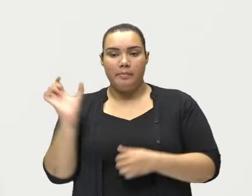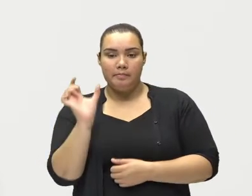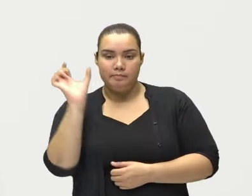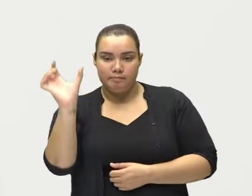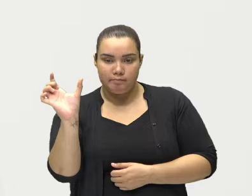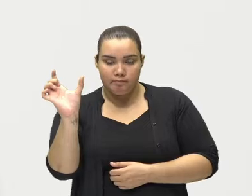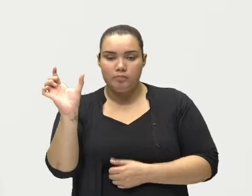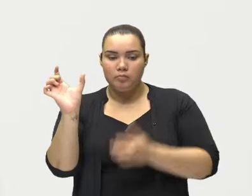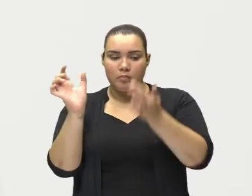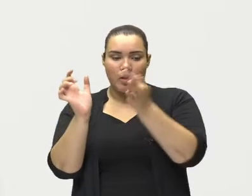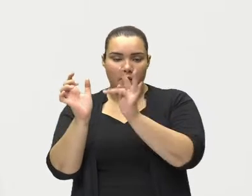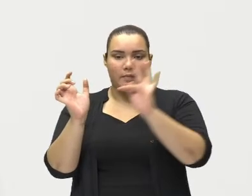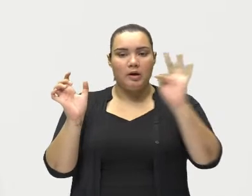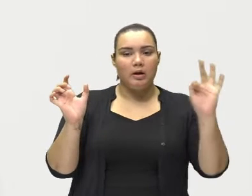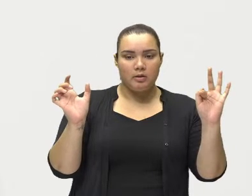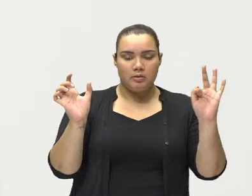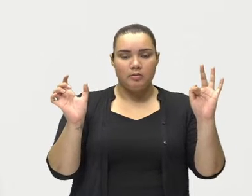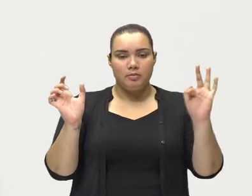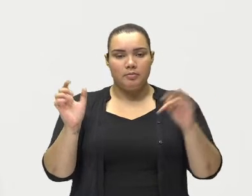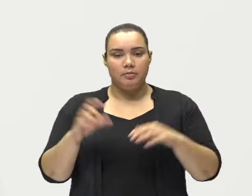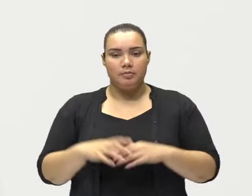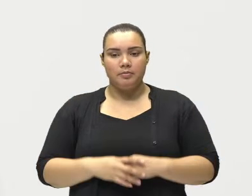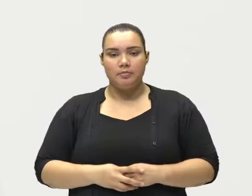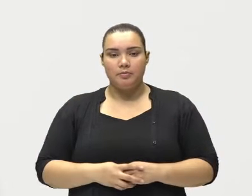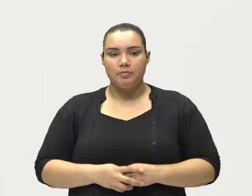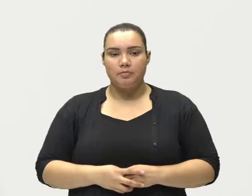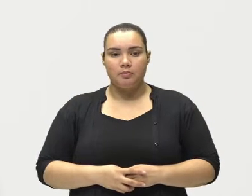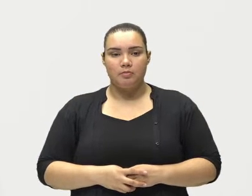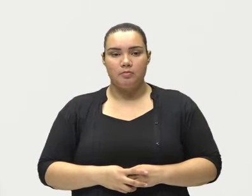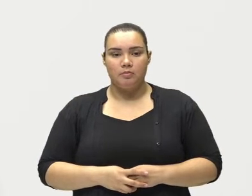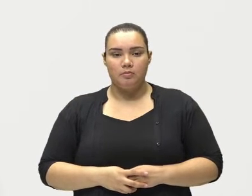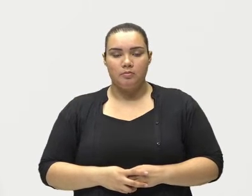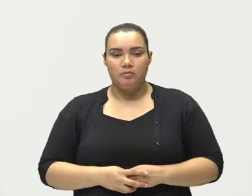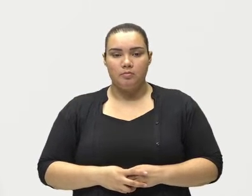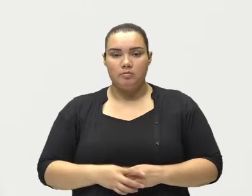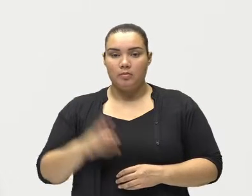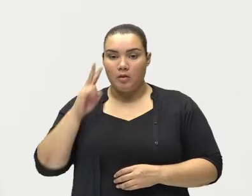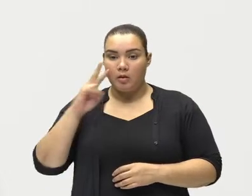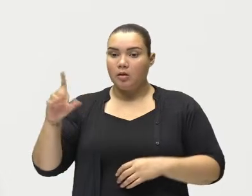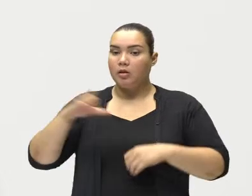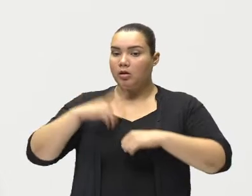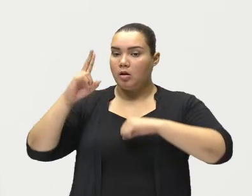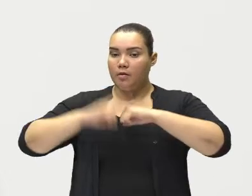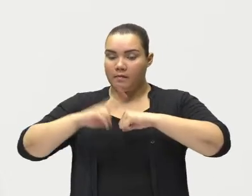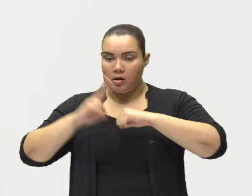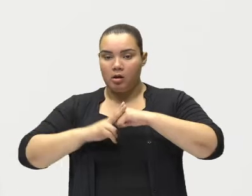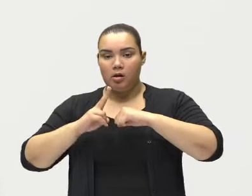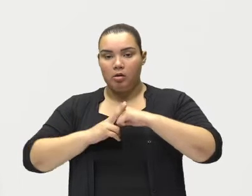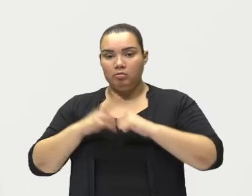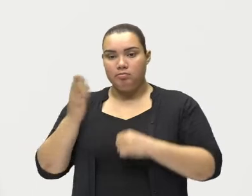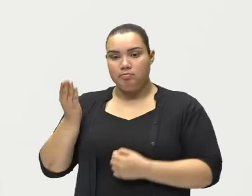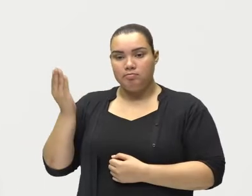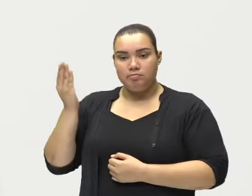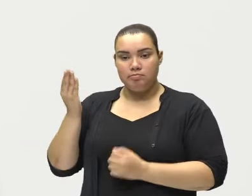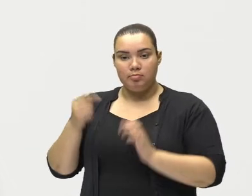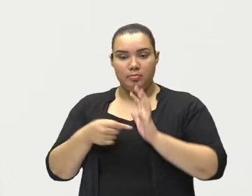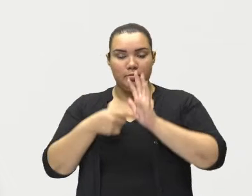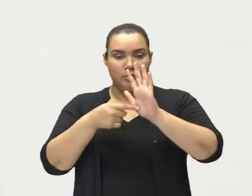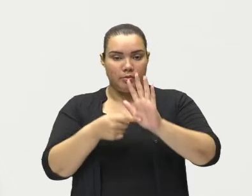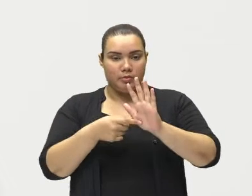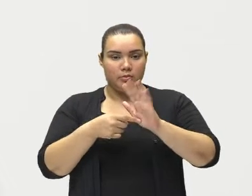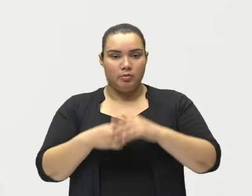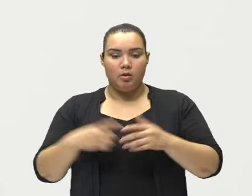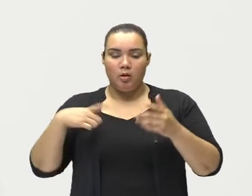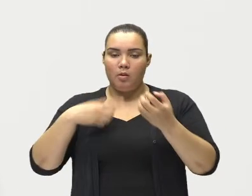Ismália enlouqueceu. Quando Ismália enlouqueceu, olha só. Né? Temos um verbo aqui. Então já sabemos que temos uma oração. Está aqui a